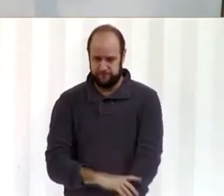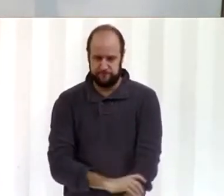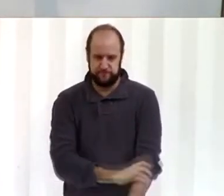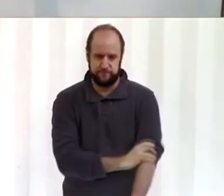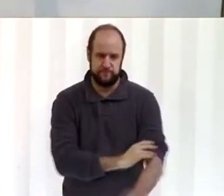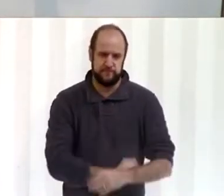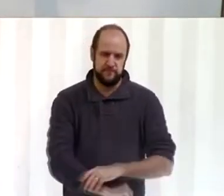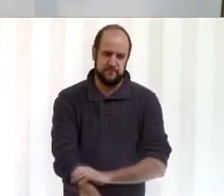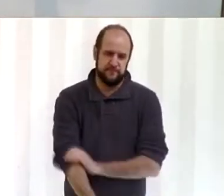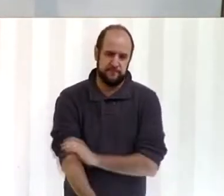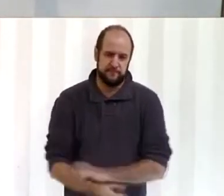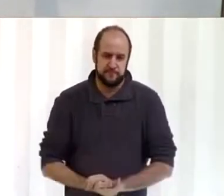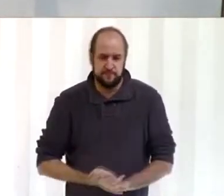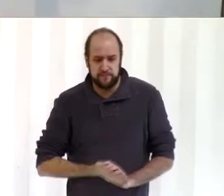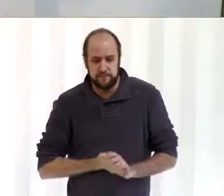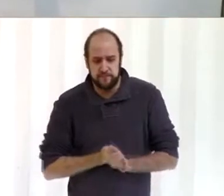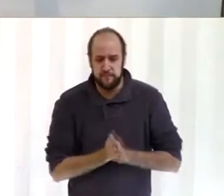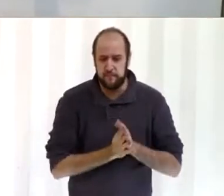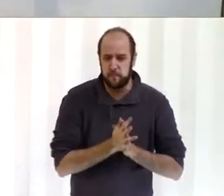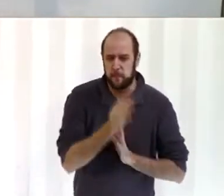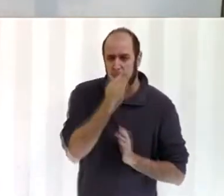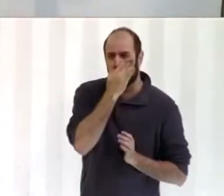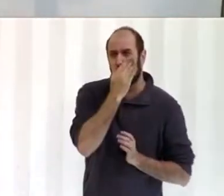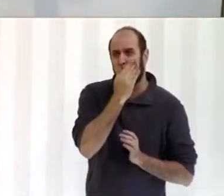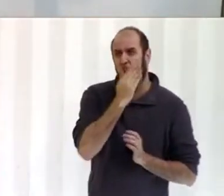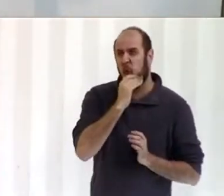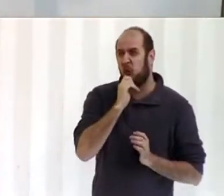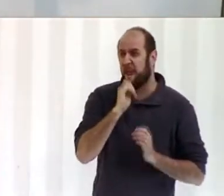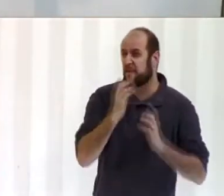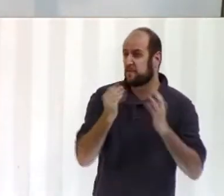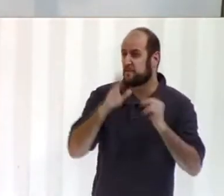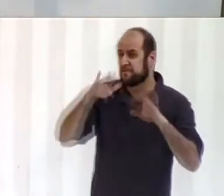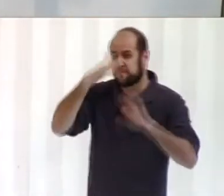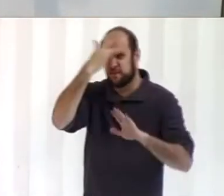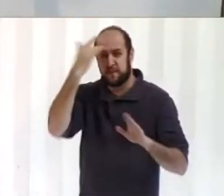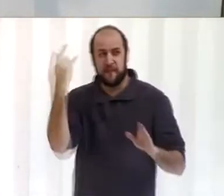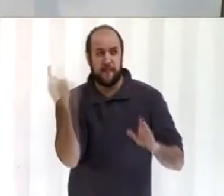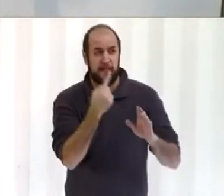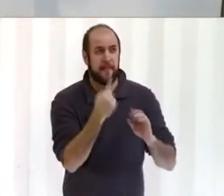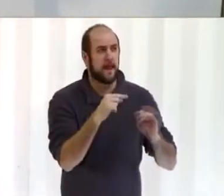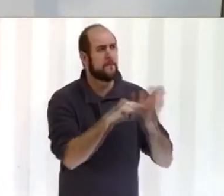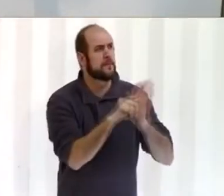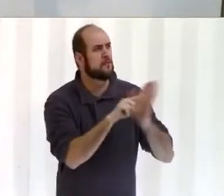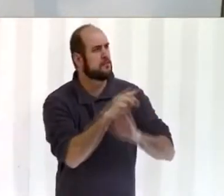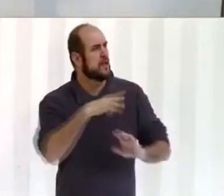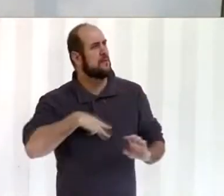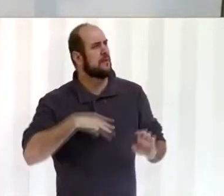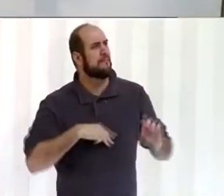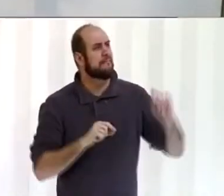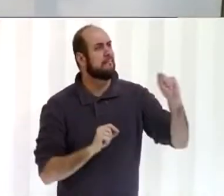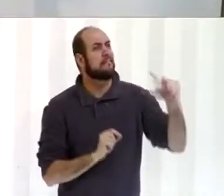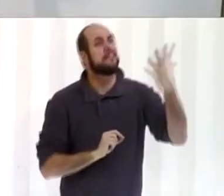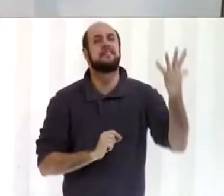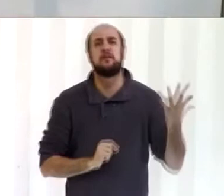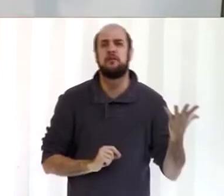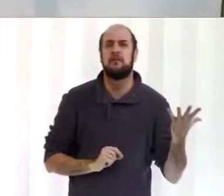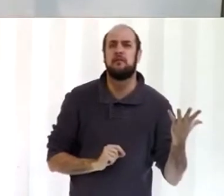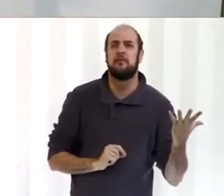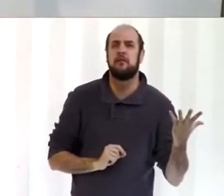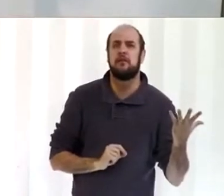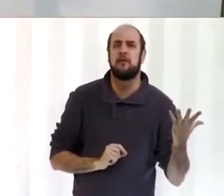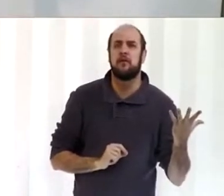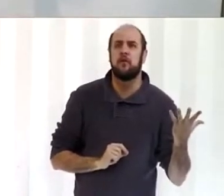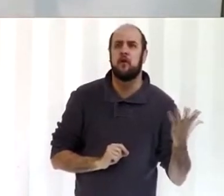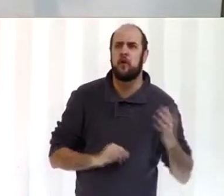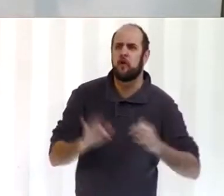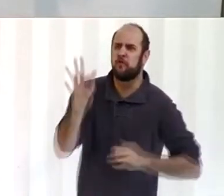E alguns reitores de várias universidades vêm até o Mackenzie perguntar, mas o que vocês estão fazendo? Uma universidade desse